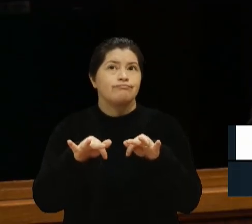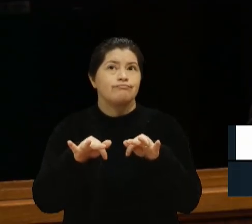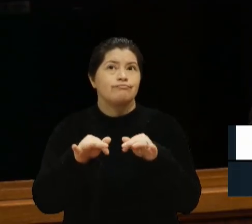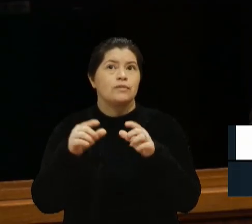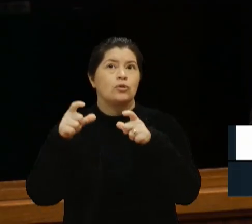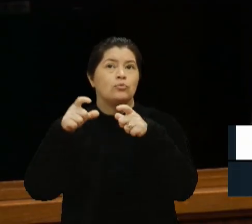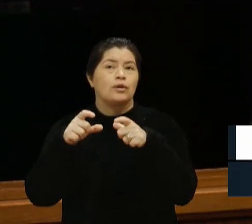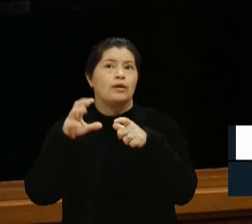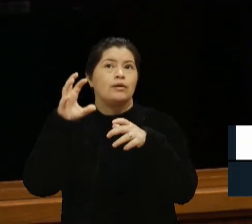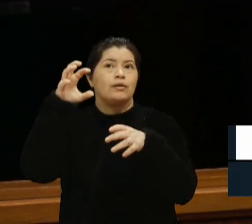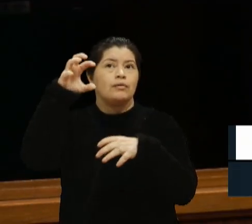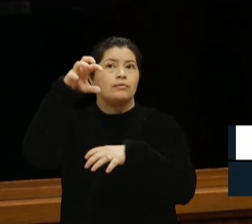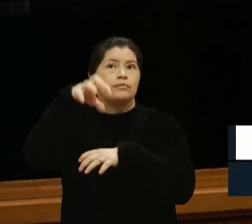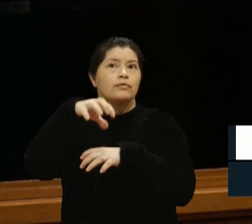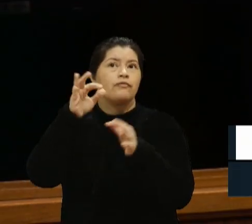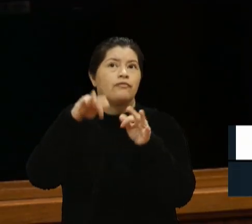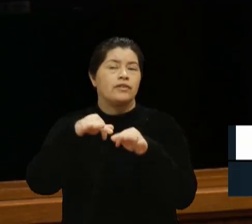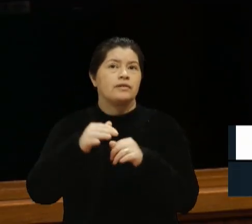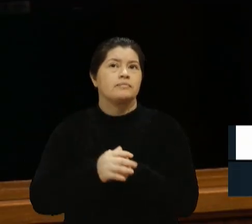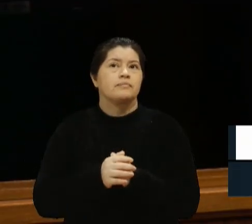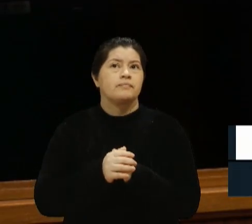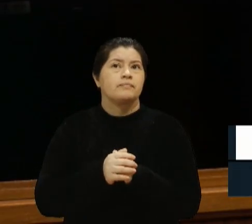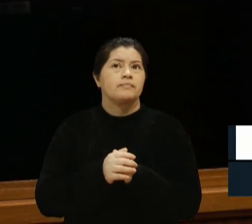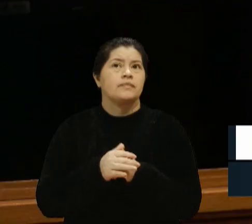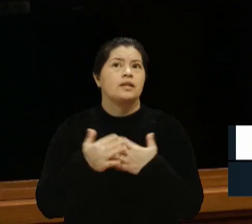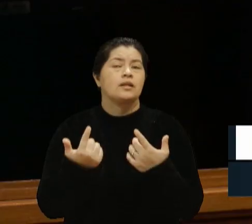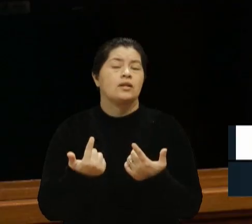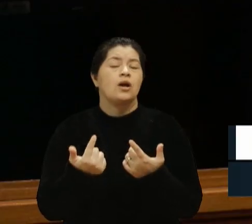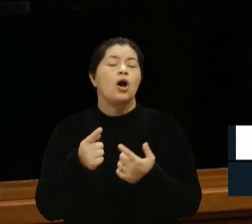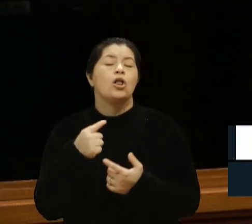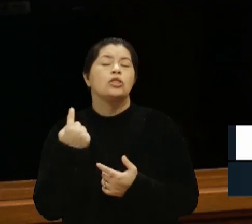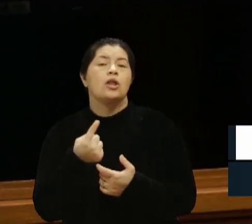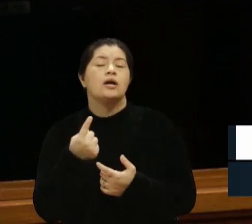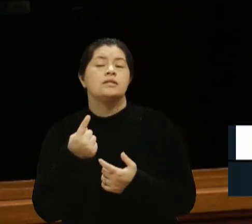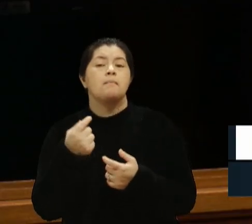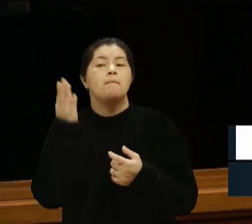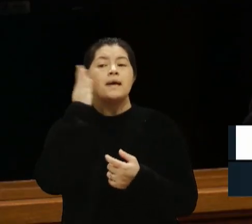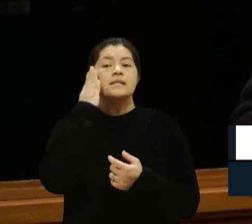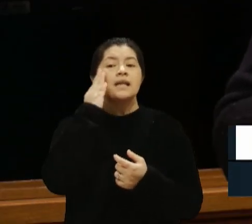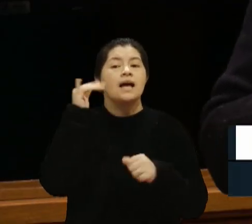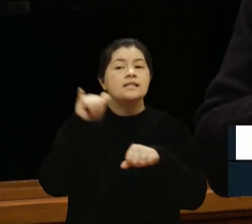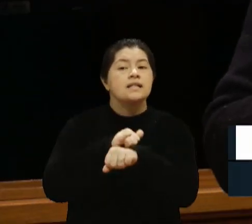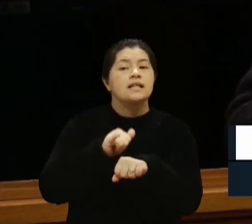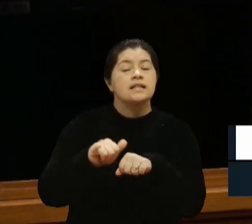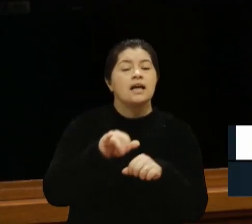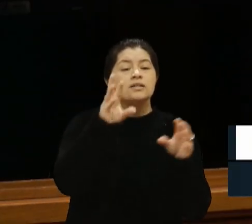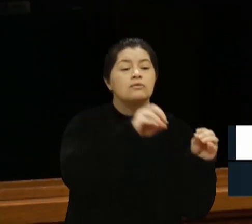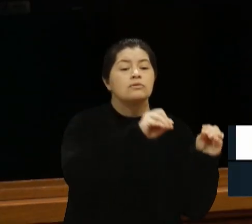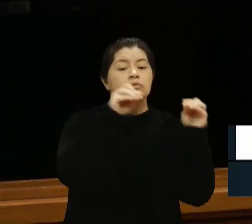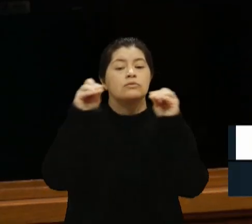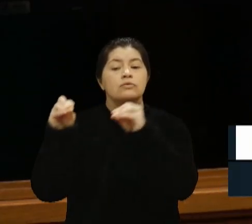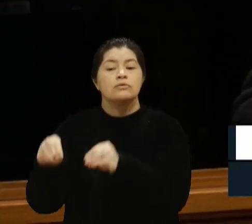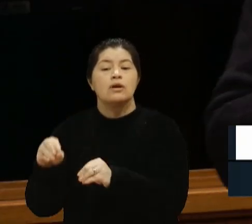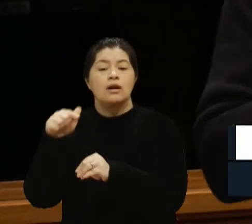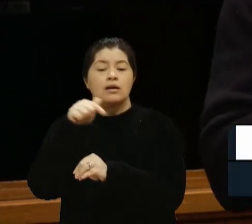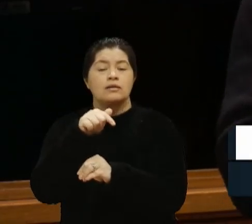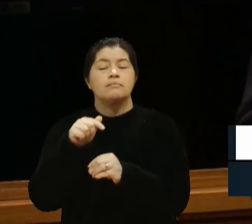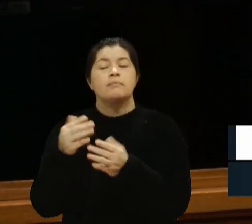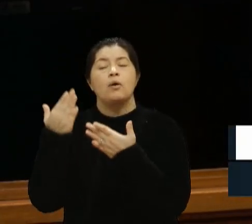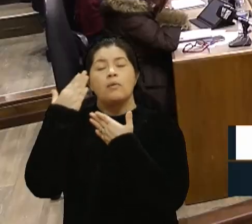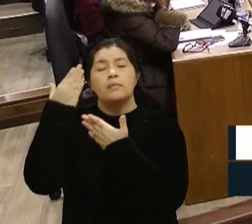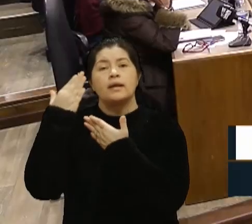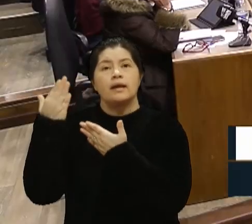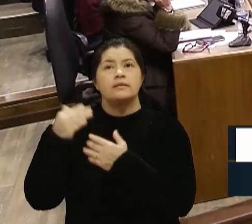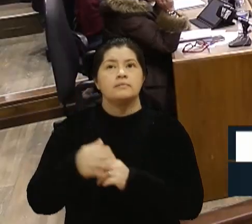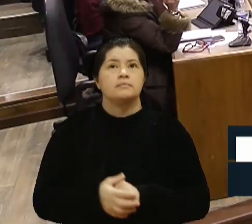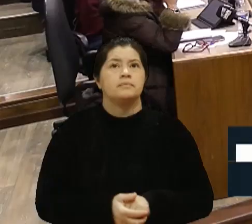de um episódio que aconteceu lá. Então, que a gente possa pensar alternativas conjuntas para a saída das pessoas da rua. Por hora seria isso. Obrigado pelo